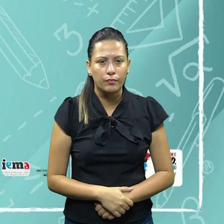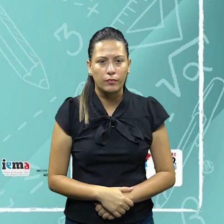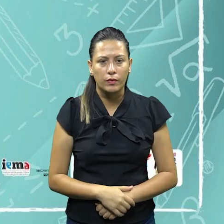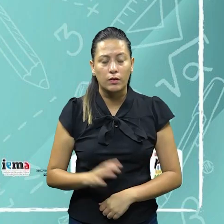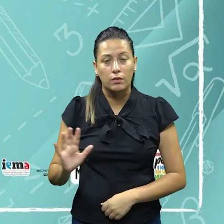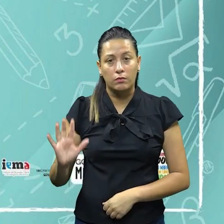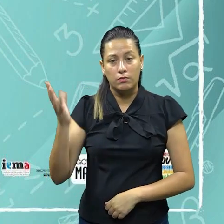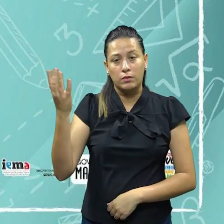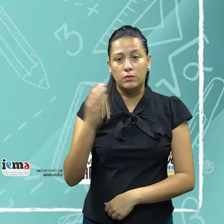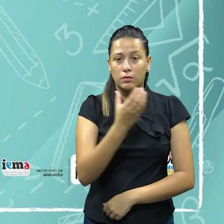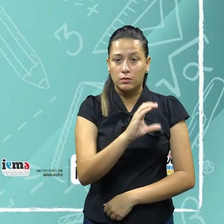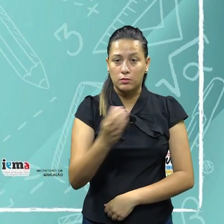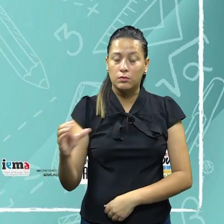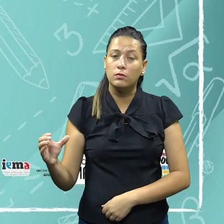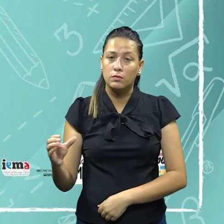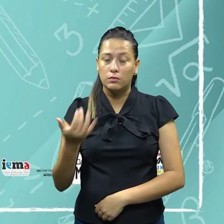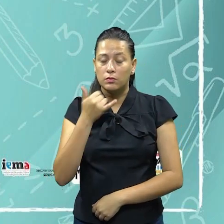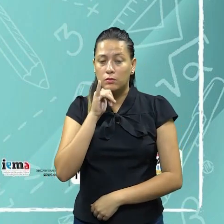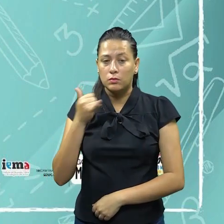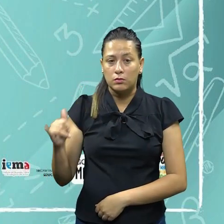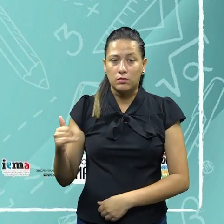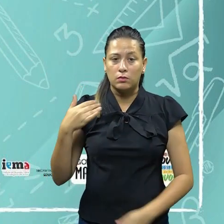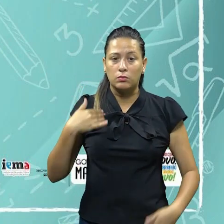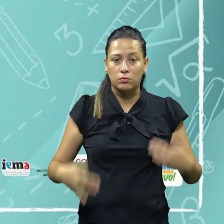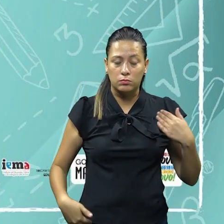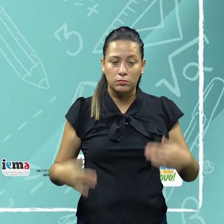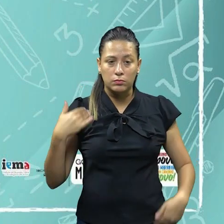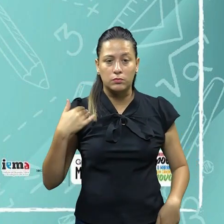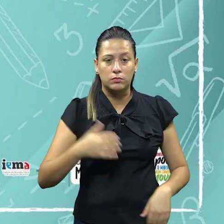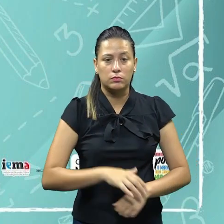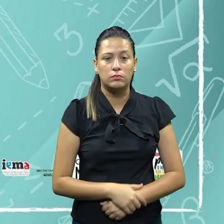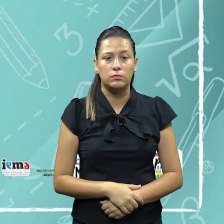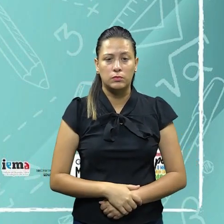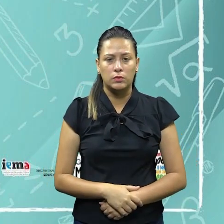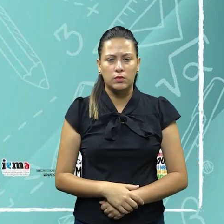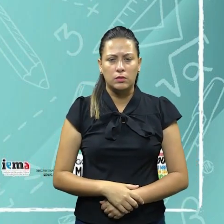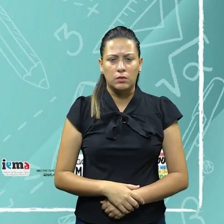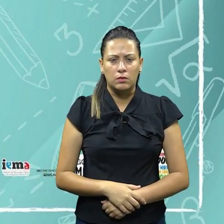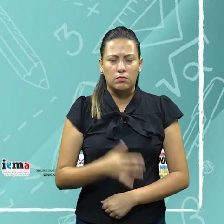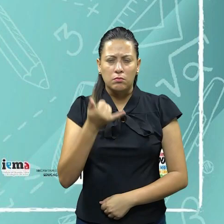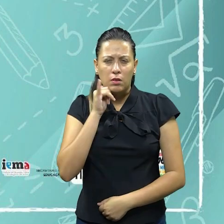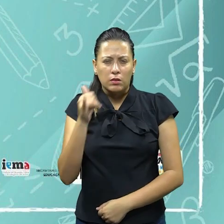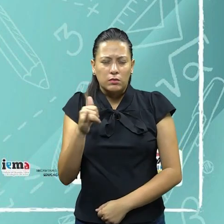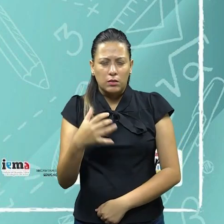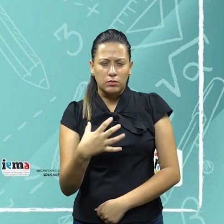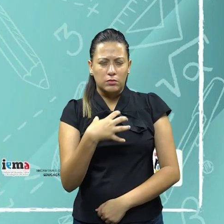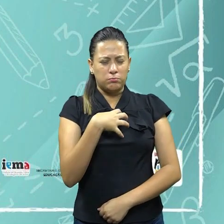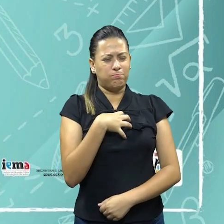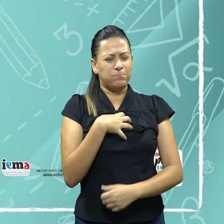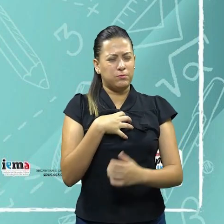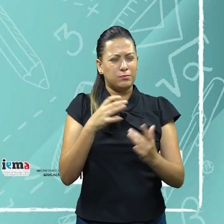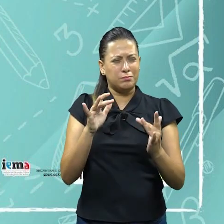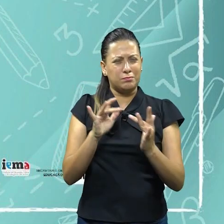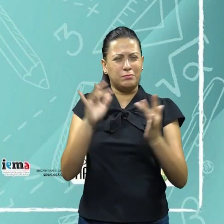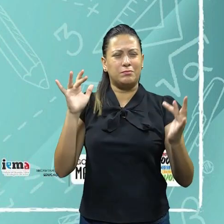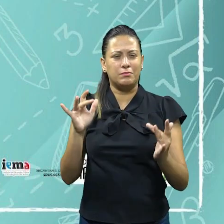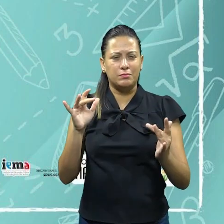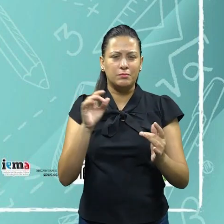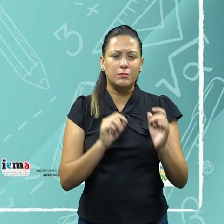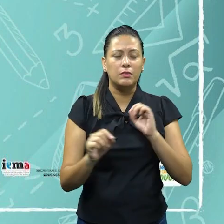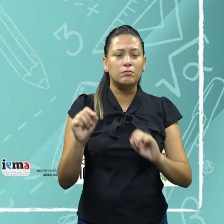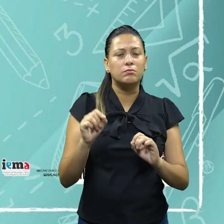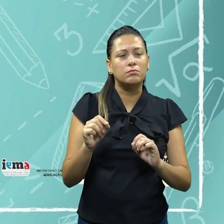Efeitos da corrente elétrica no corpo humano. O choque elétrico. O que o choque elétrico vai provocar na gente? Tá? De